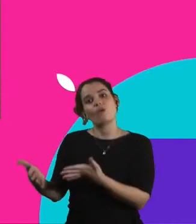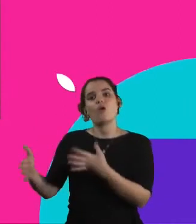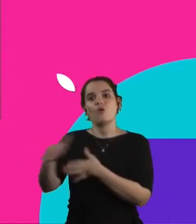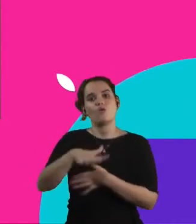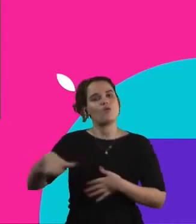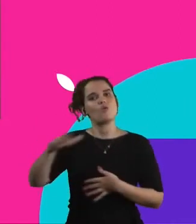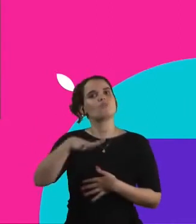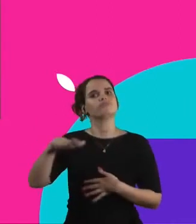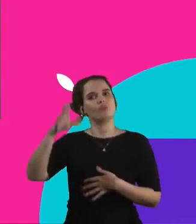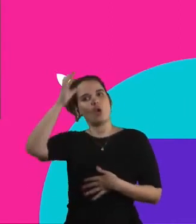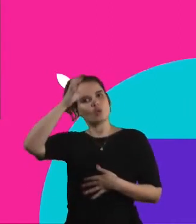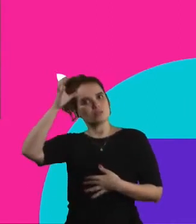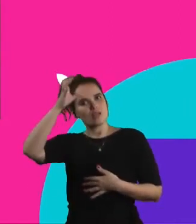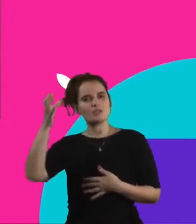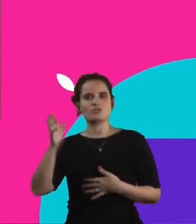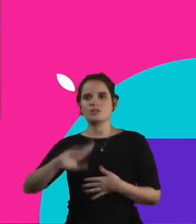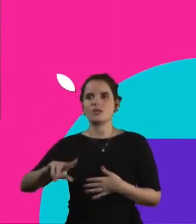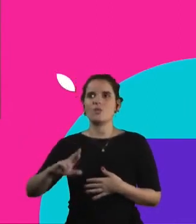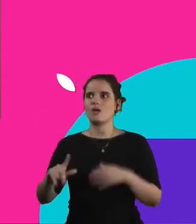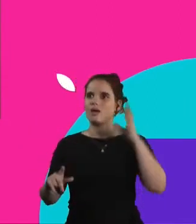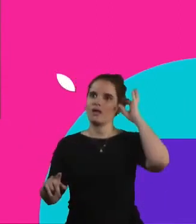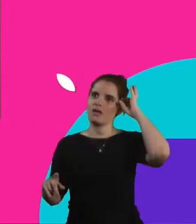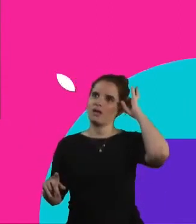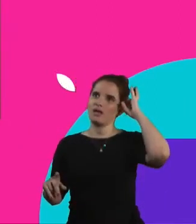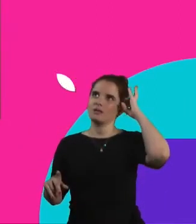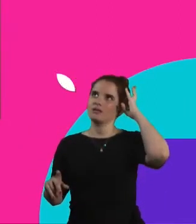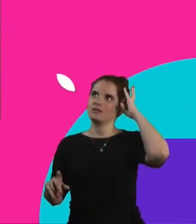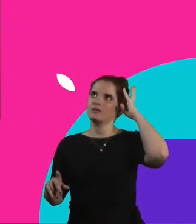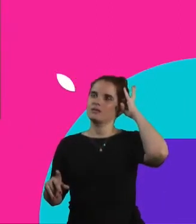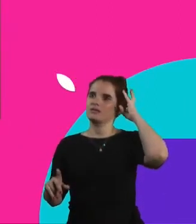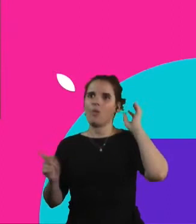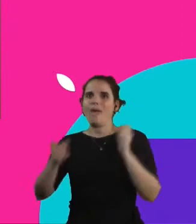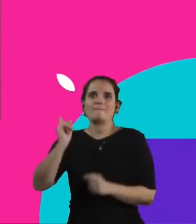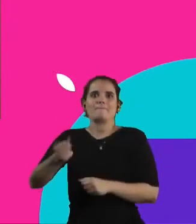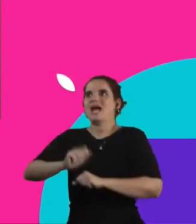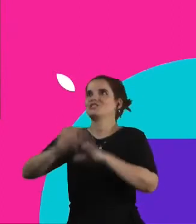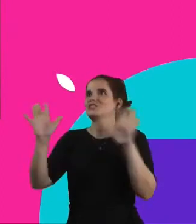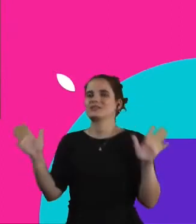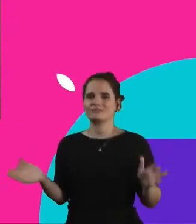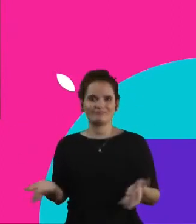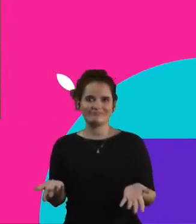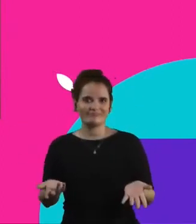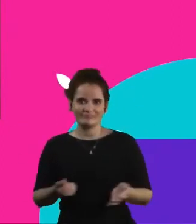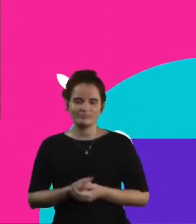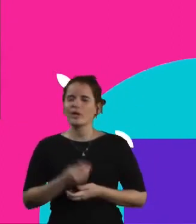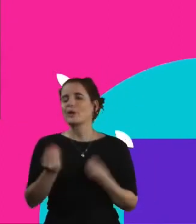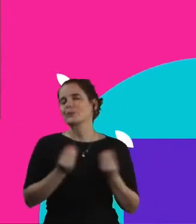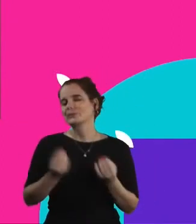forma consciente e não na forma da a fórmula mágica aí que está sendo vendida.